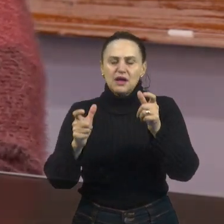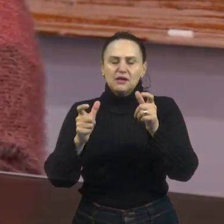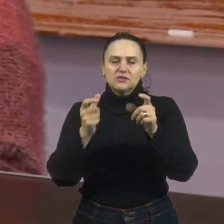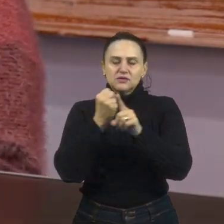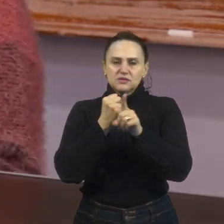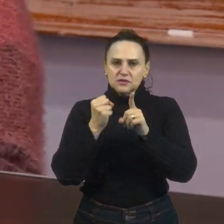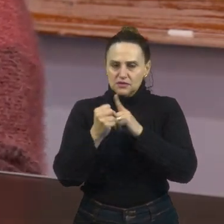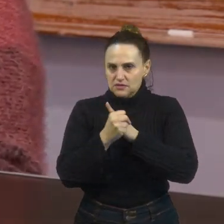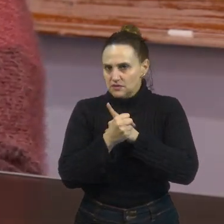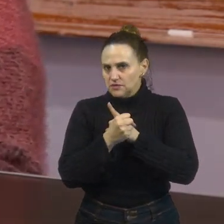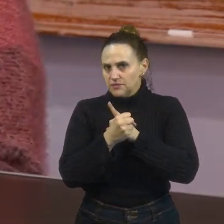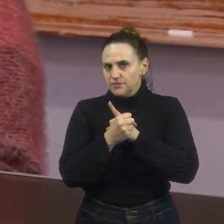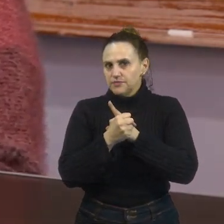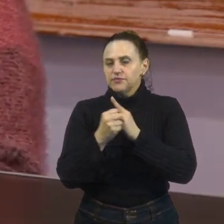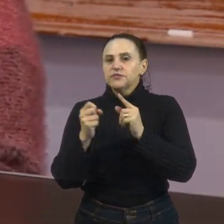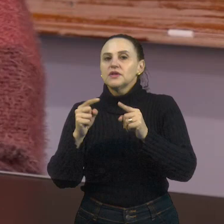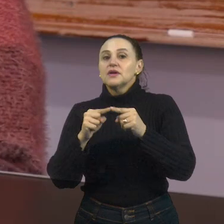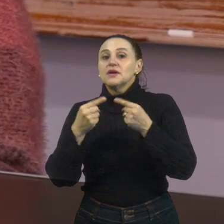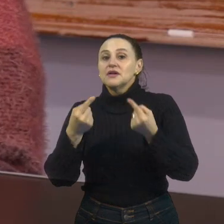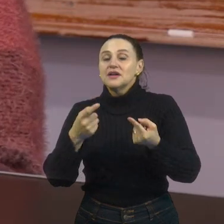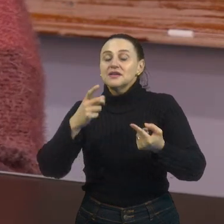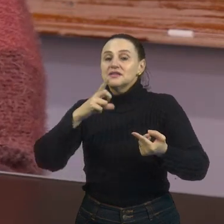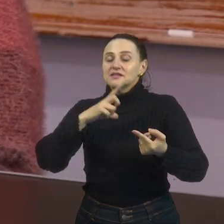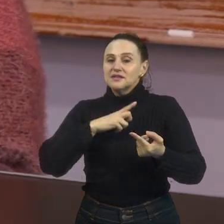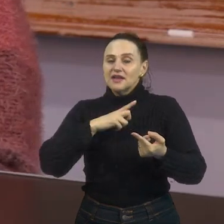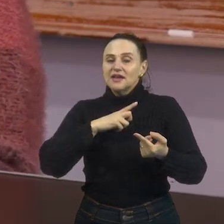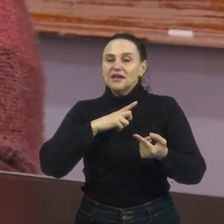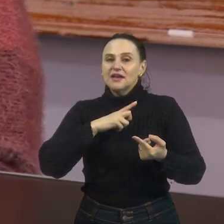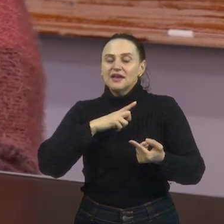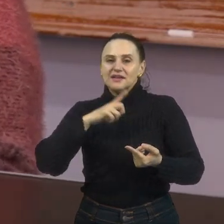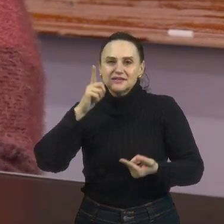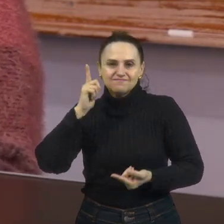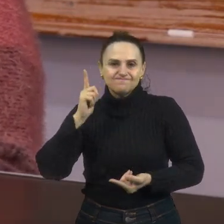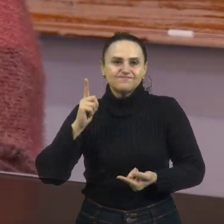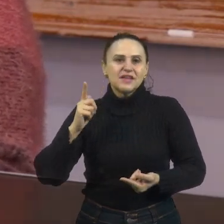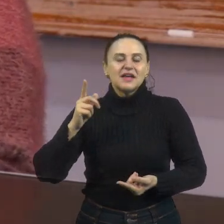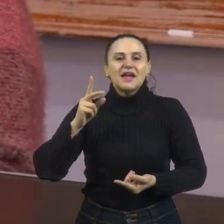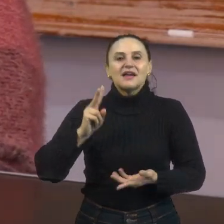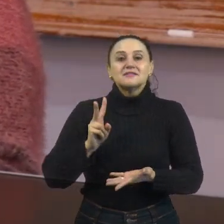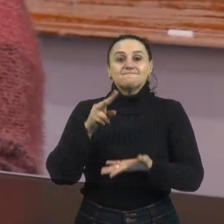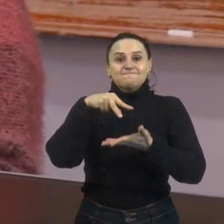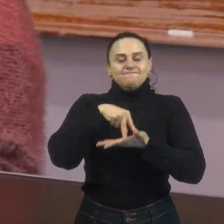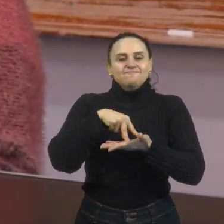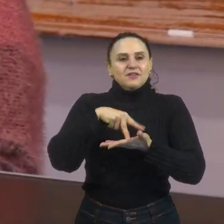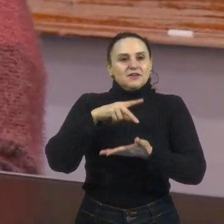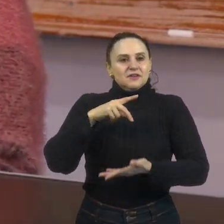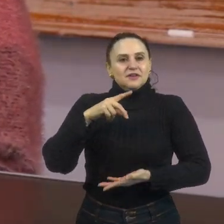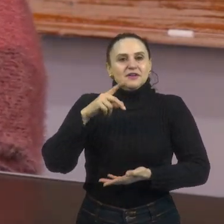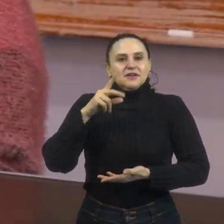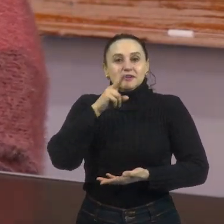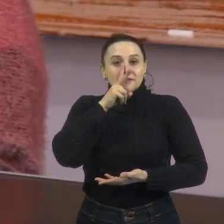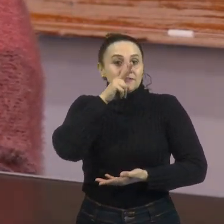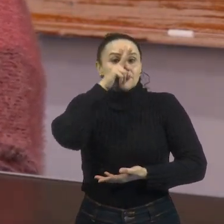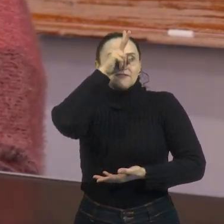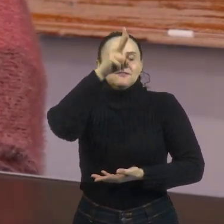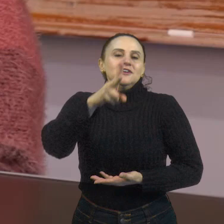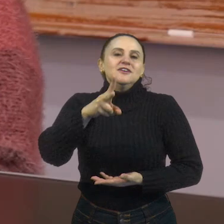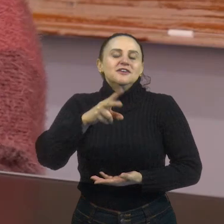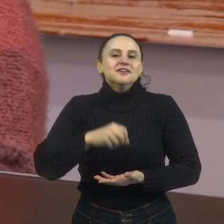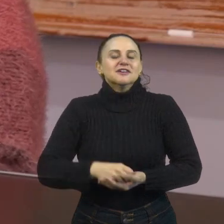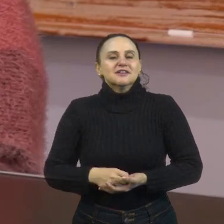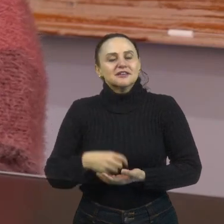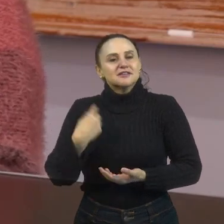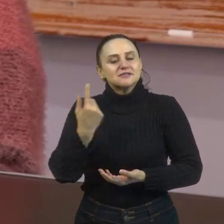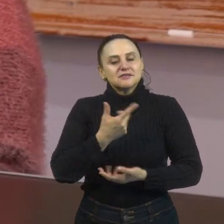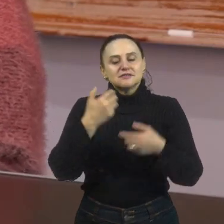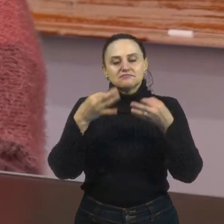sua força nesse cenário e nós professores temos mais força ainda, né? Mas para isso, como eu falei, a gente tem que estar muito preparado e a